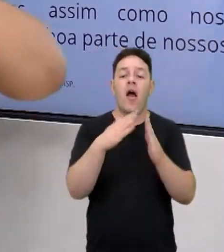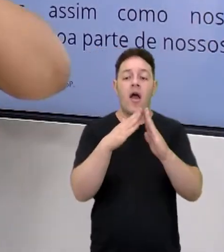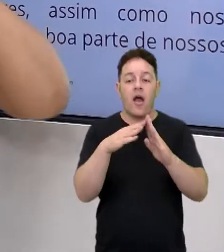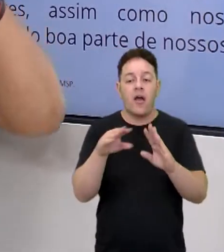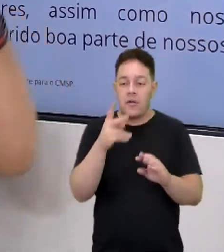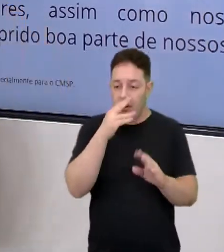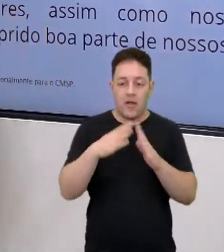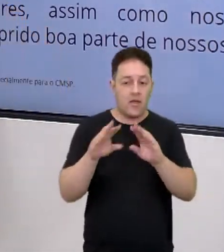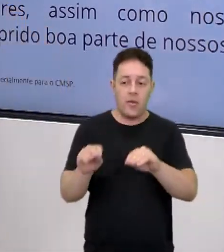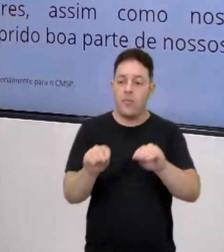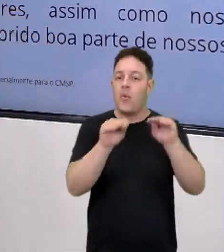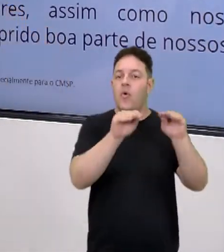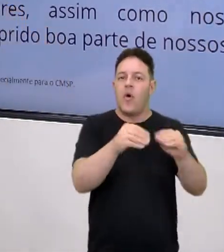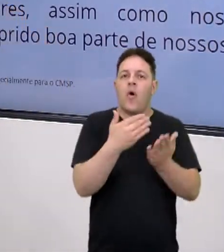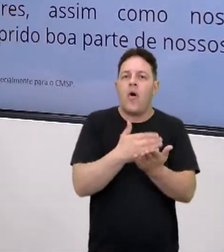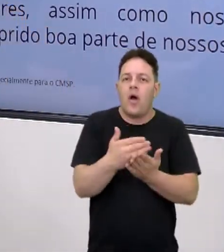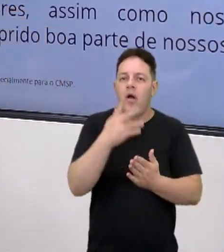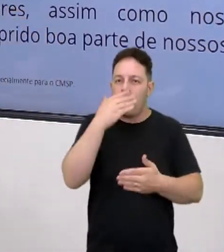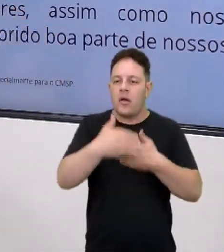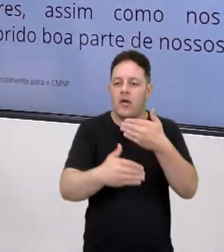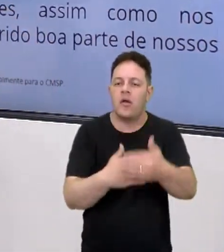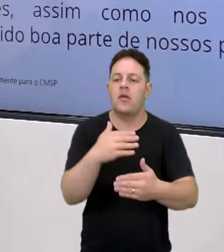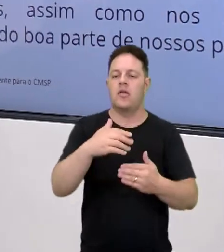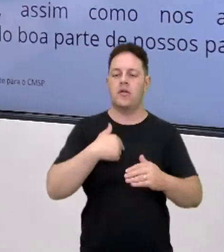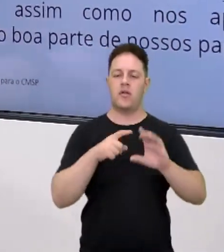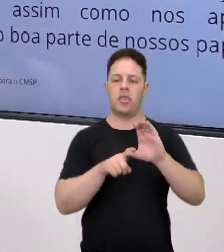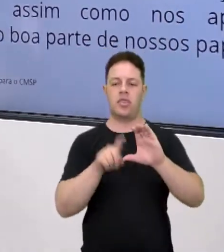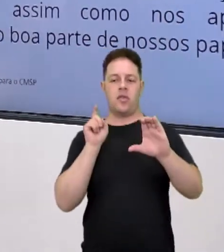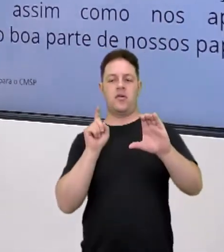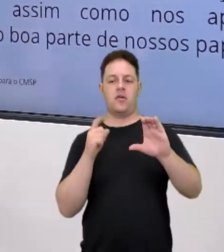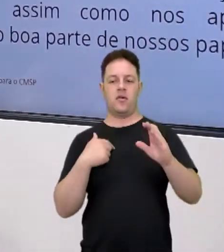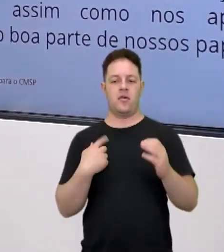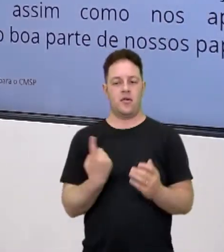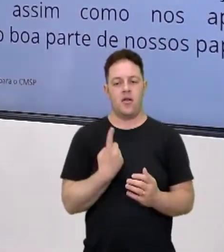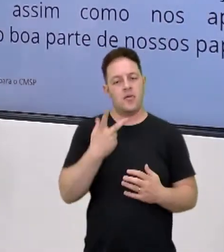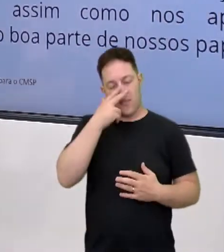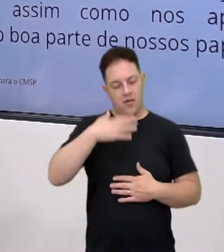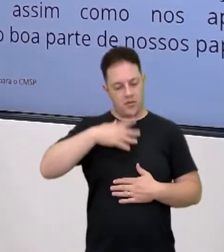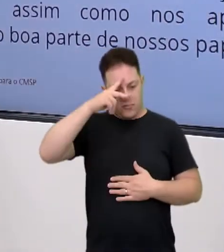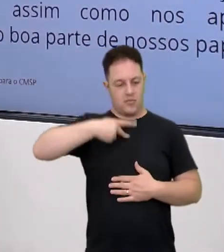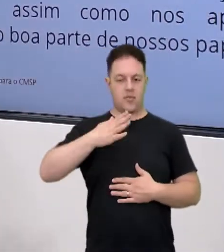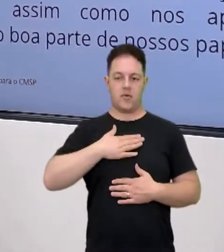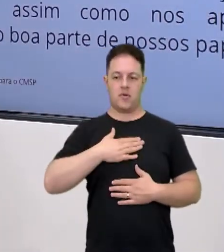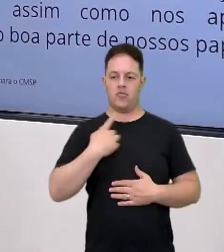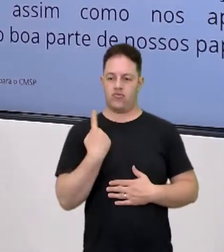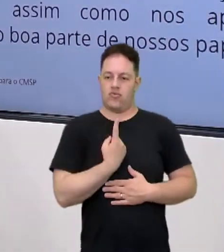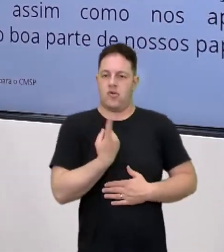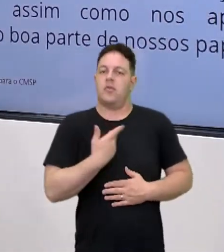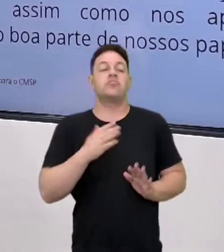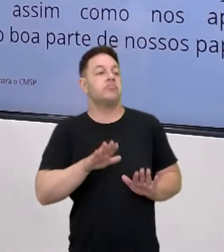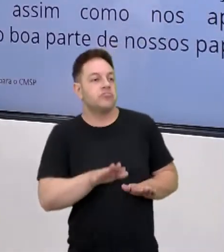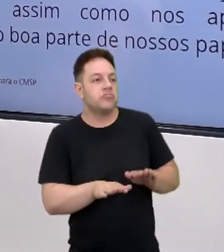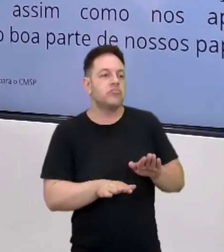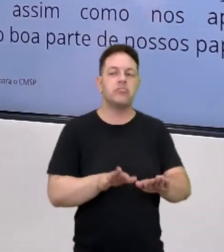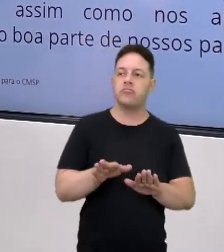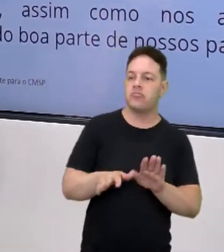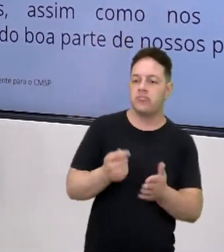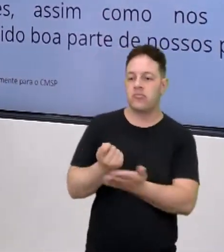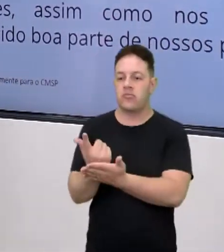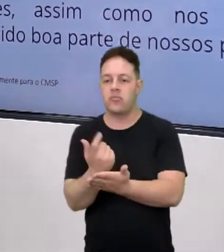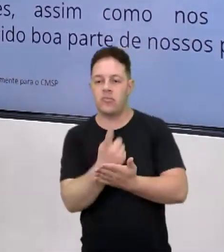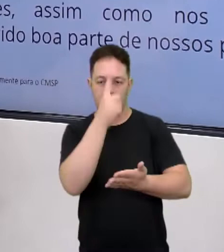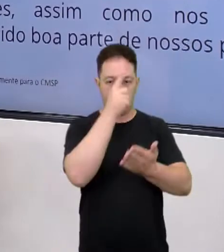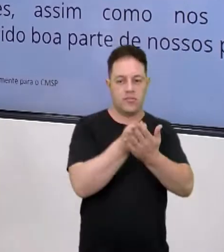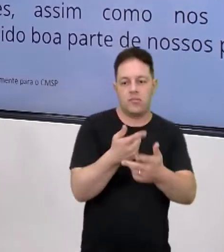a gente começa a gerar uma independência maior, a gente começa a andar mais com as nossas próprias pernas, tá?